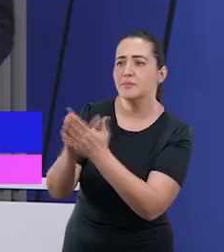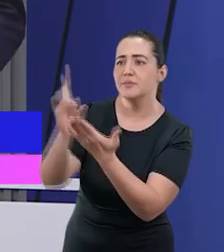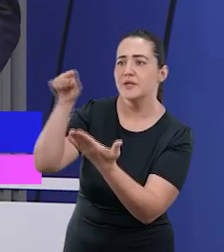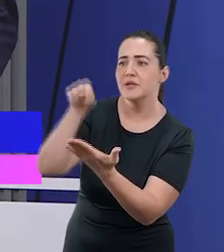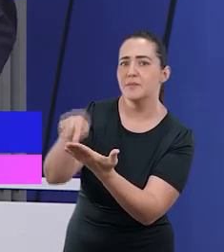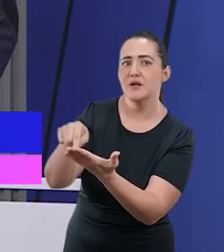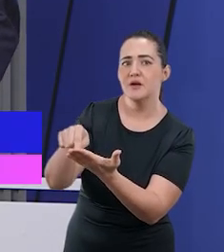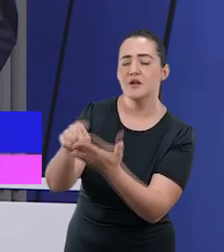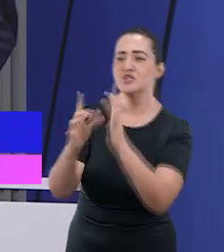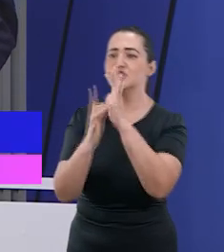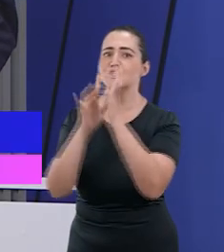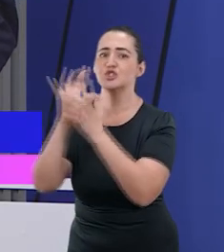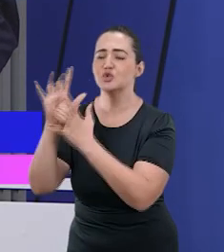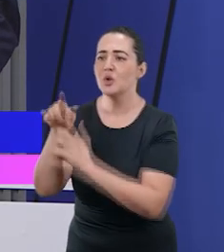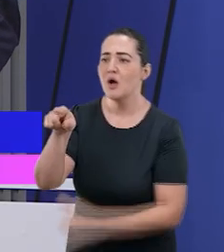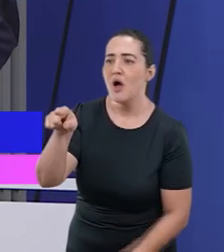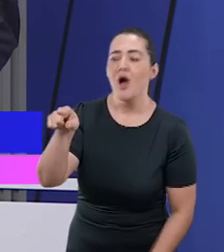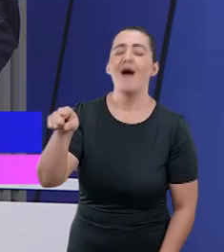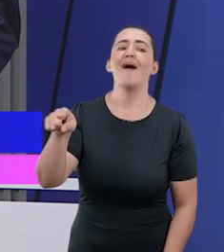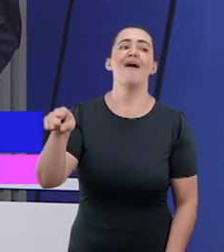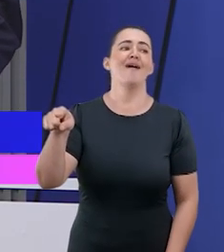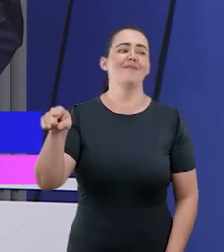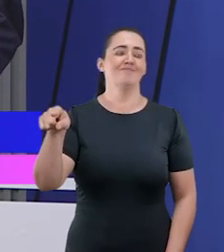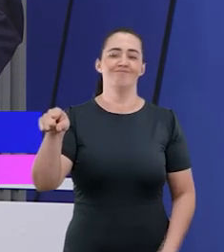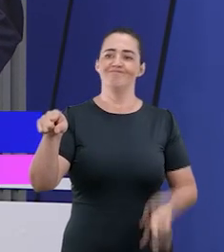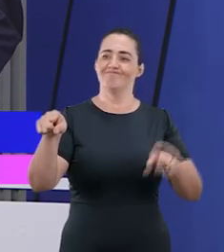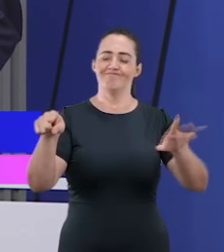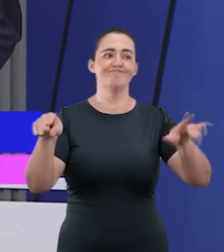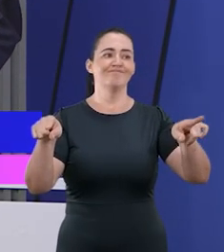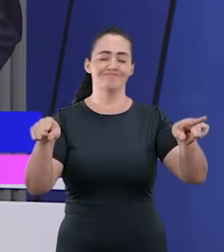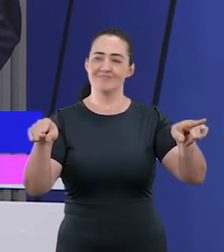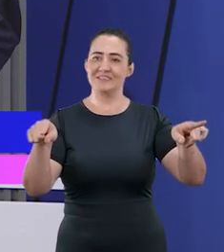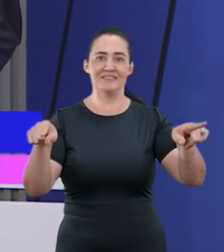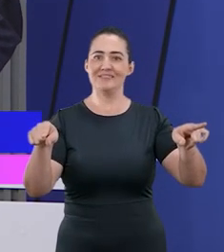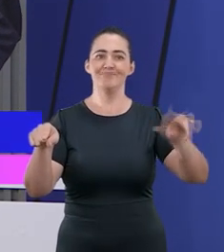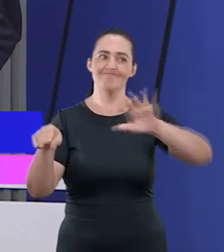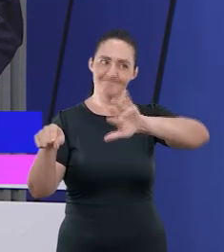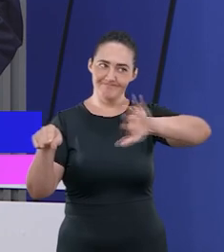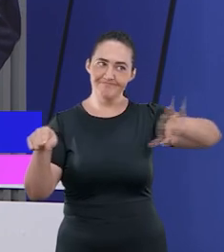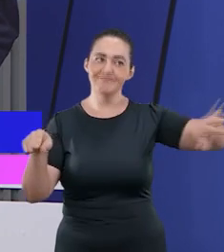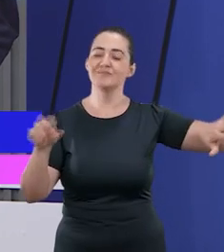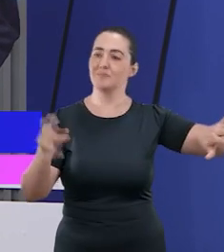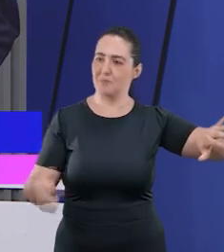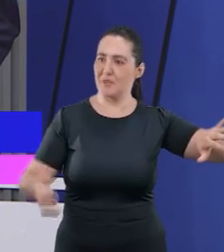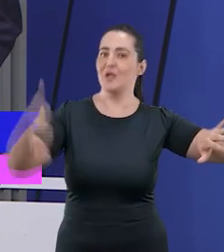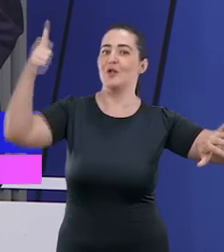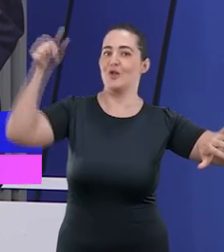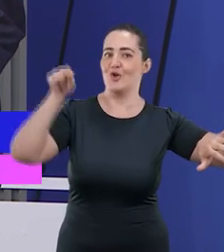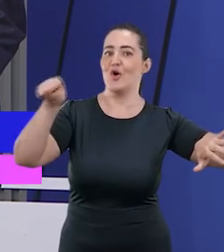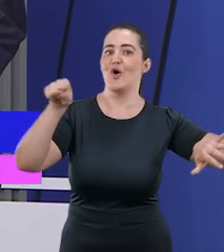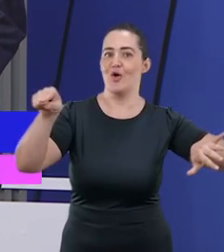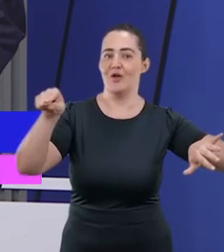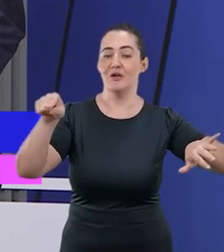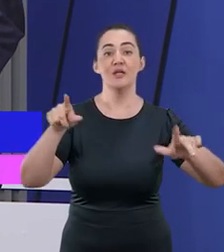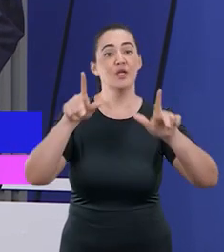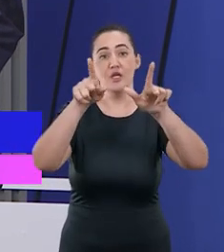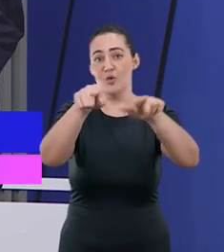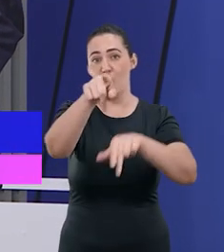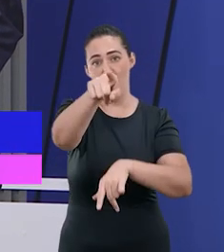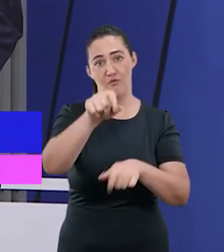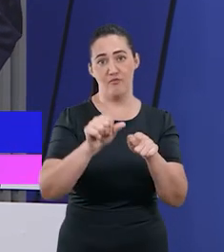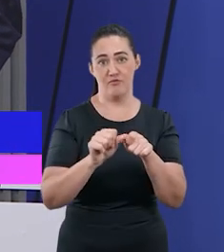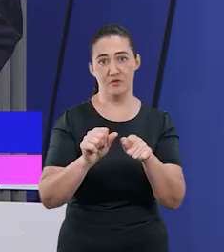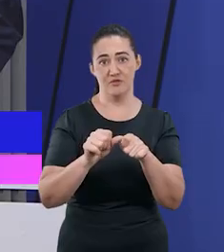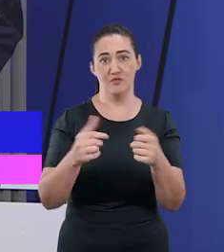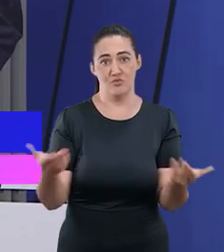e deixa de lado a tradição. É exatamente isso que Deus espera de você. É exatamente